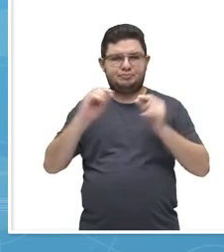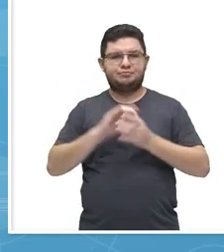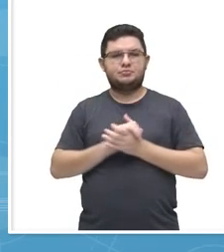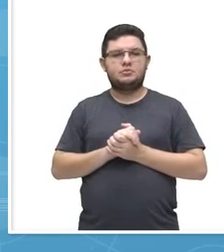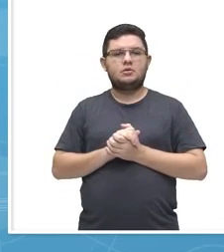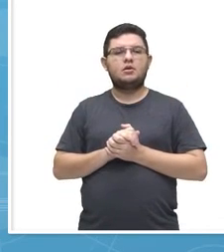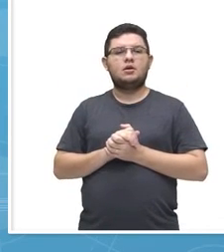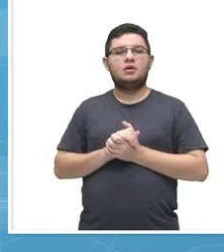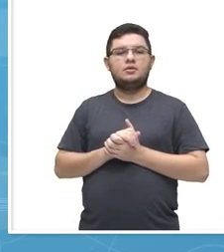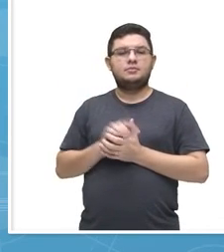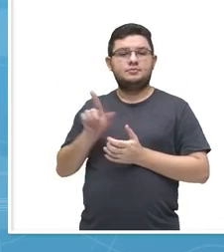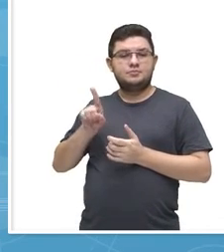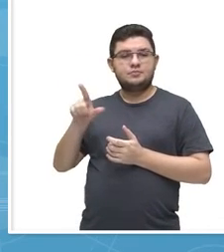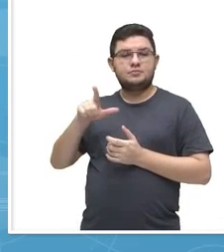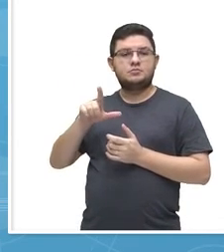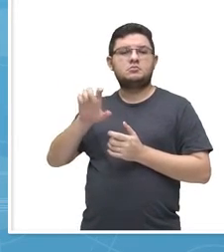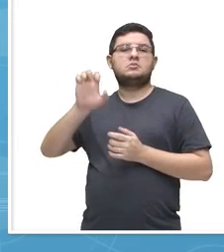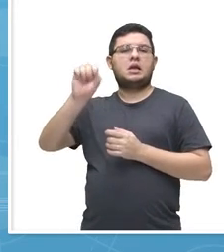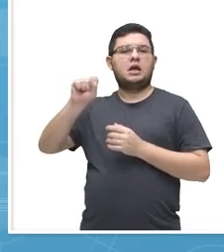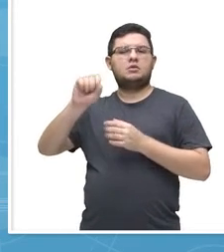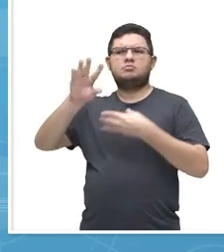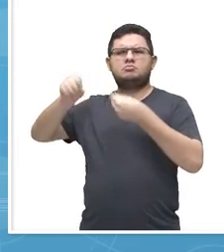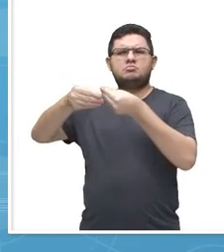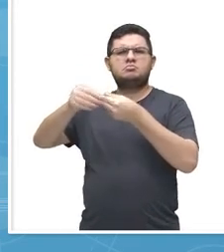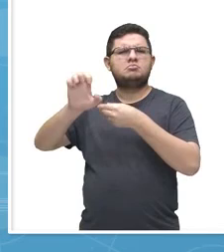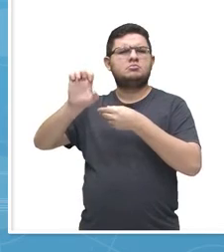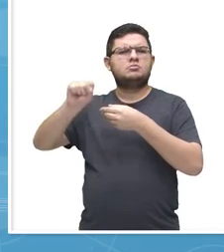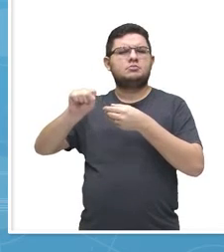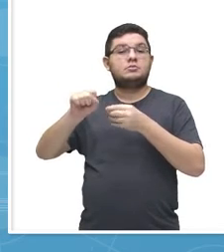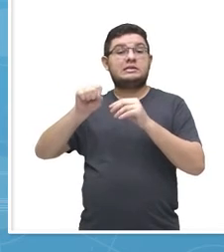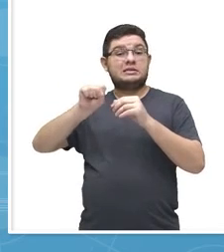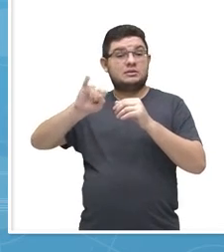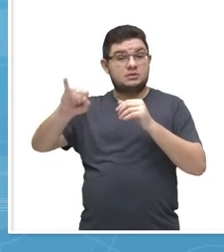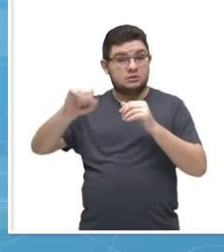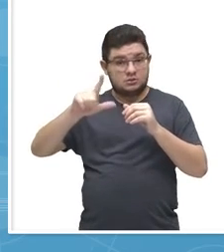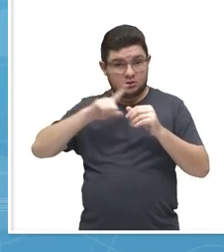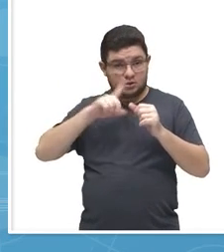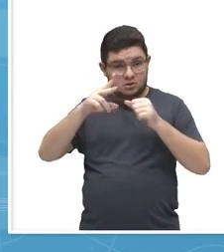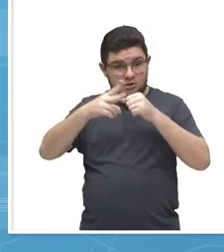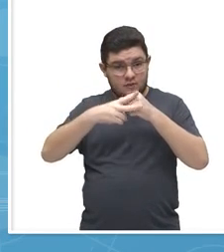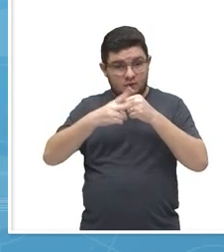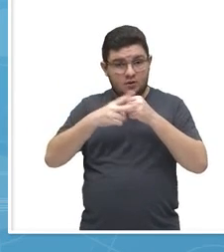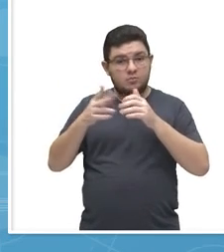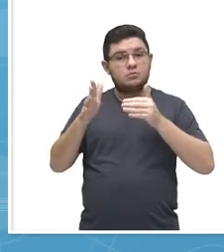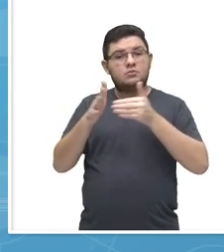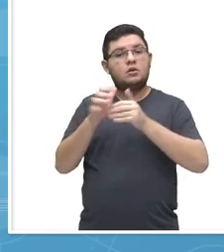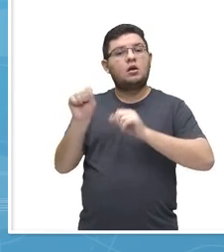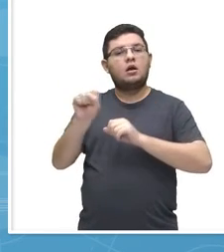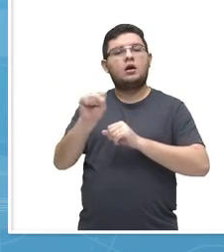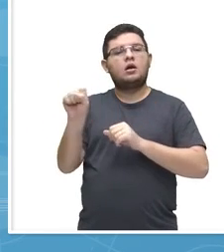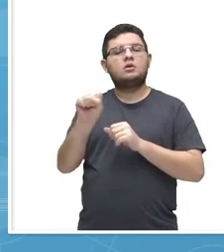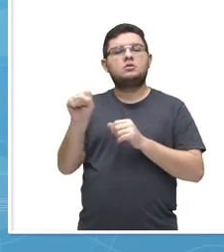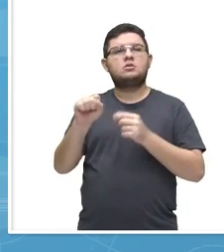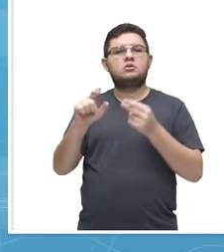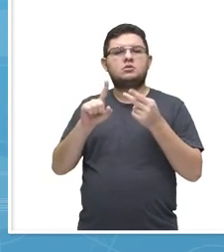o ES. Então, o que você vai fazer? Adicione S aos verbos terminados